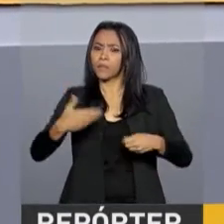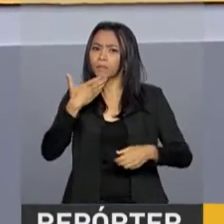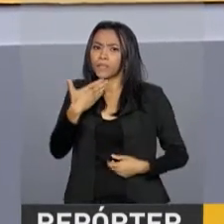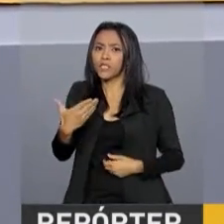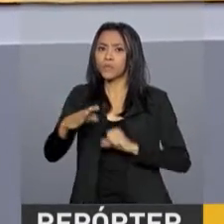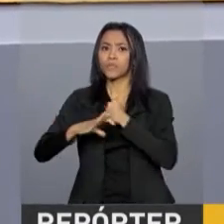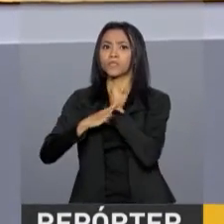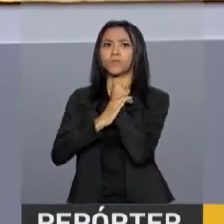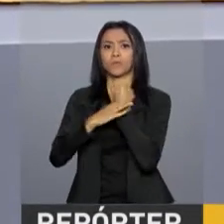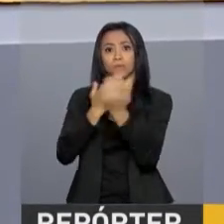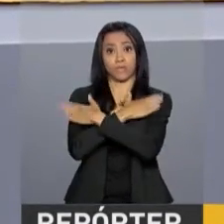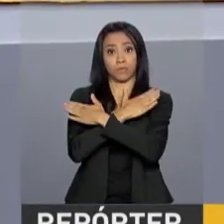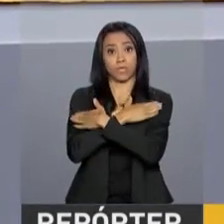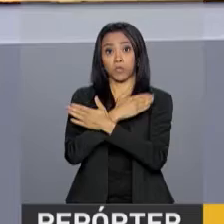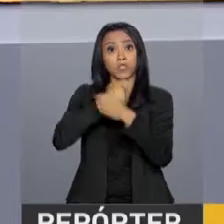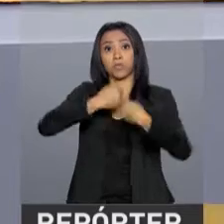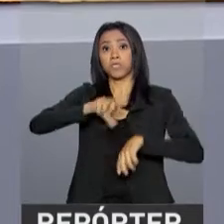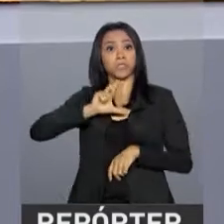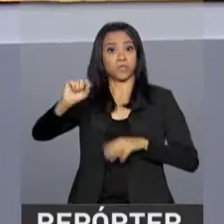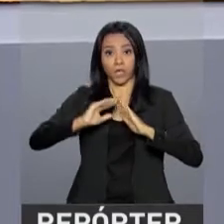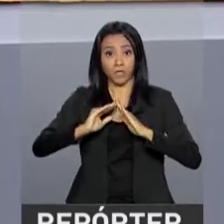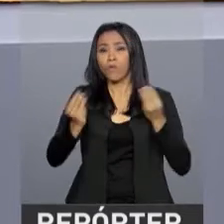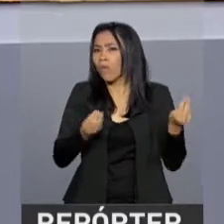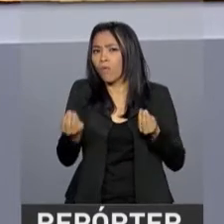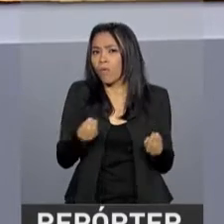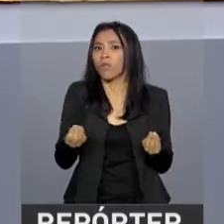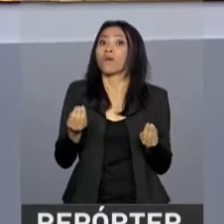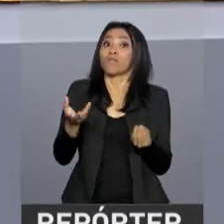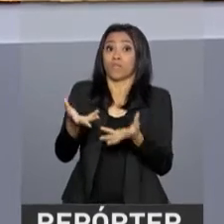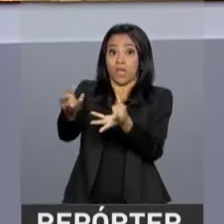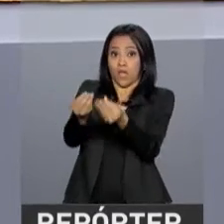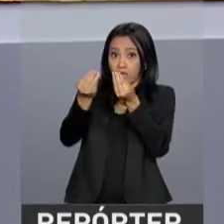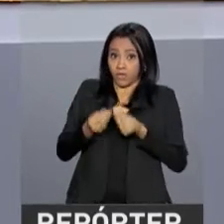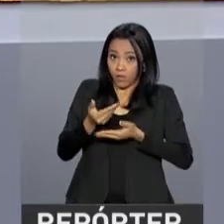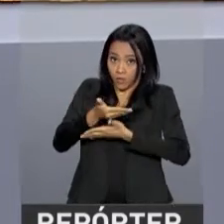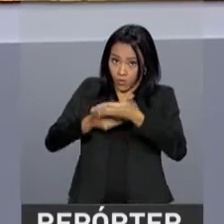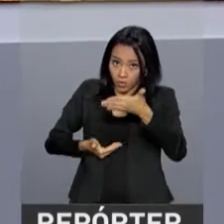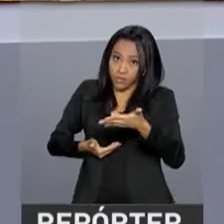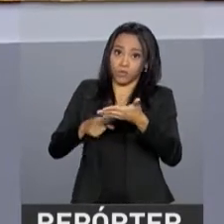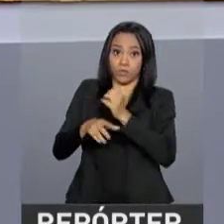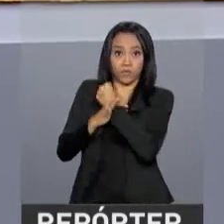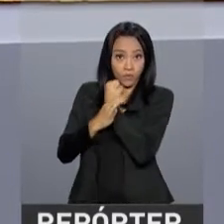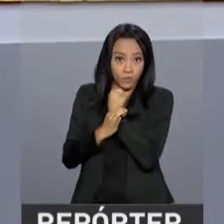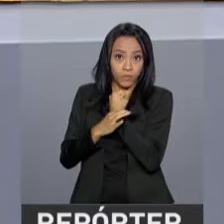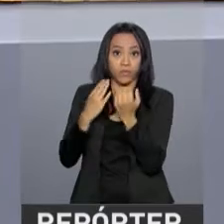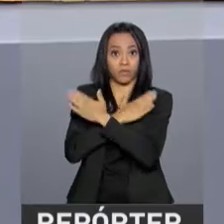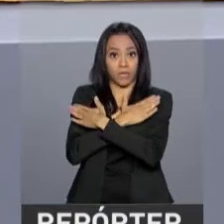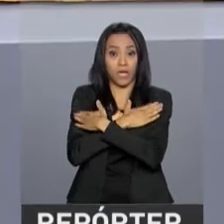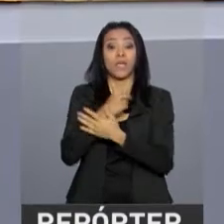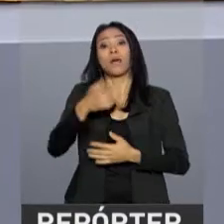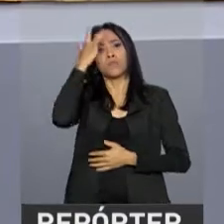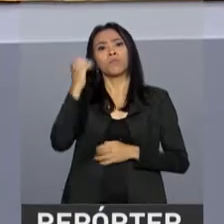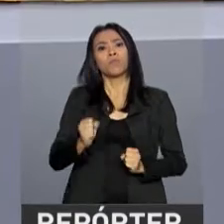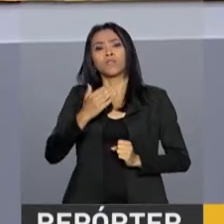seguro-desemprego sem sair de casa funciona assim depois de receber a documentação para o seguro dizer emprego o trabalhador pode fazer o